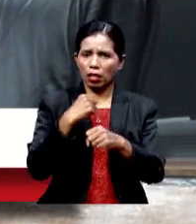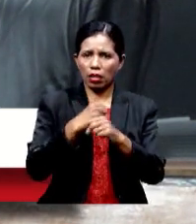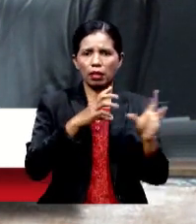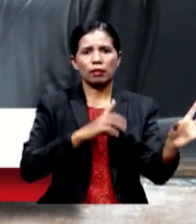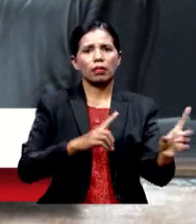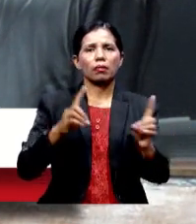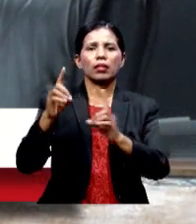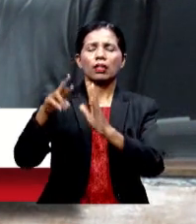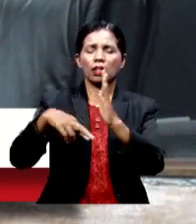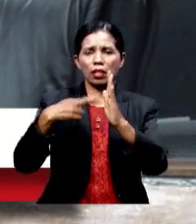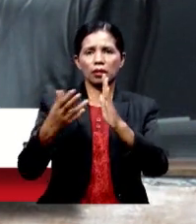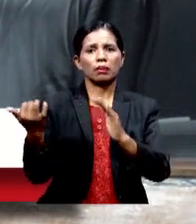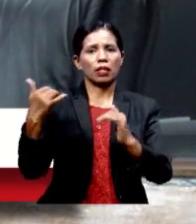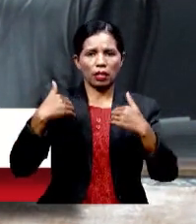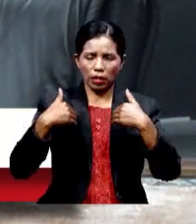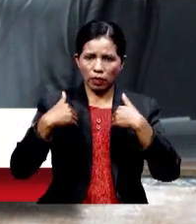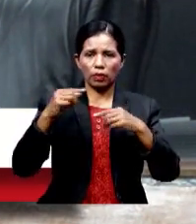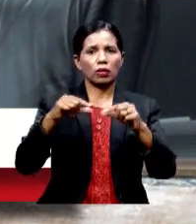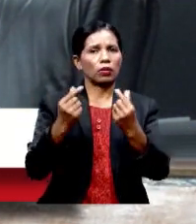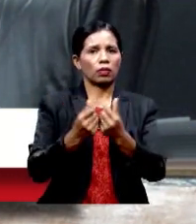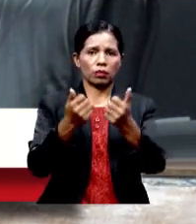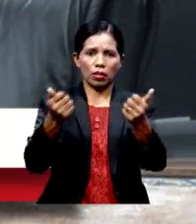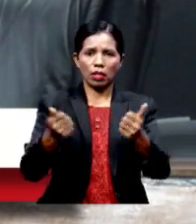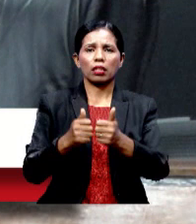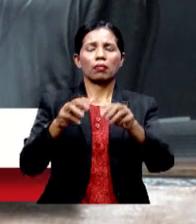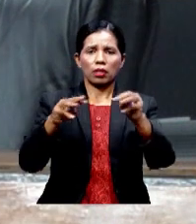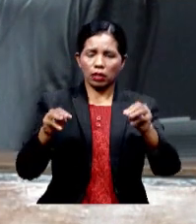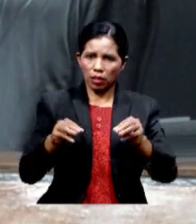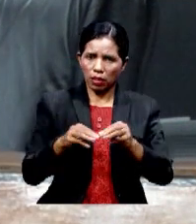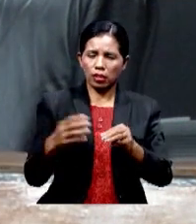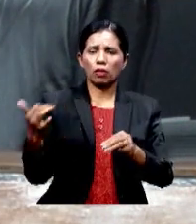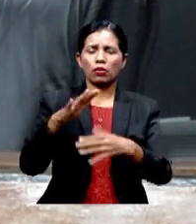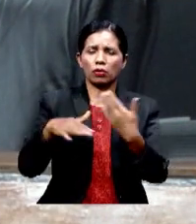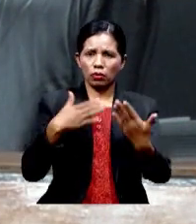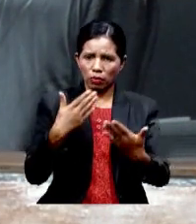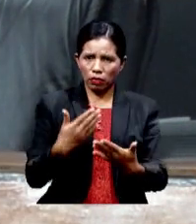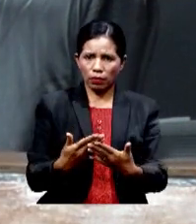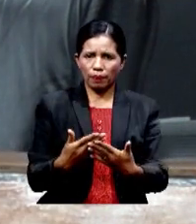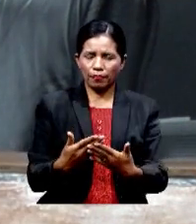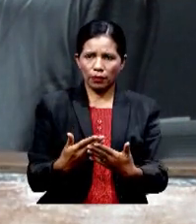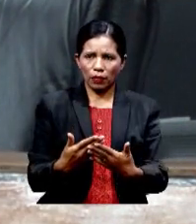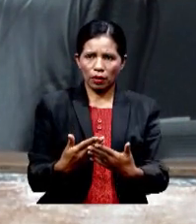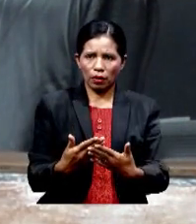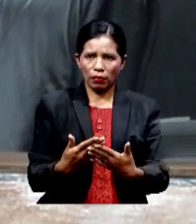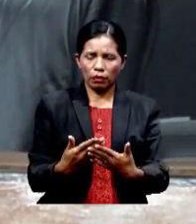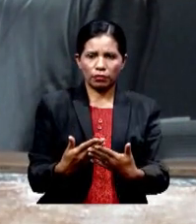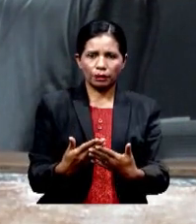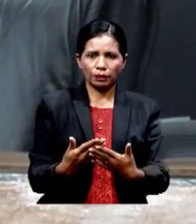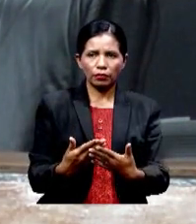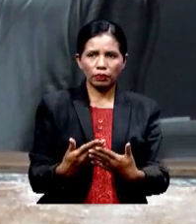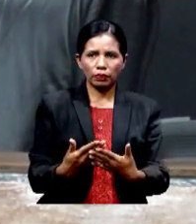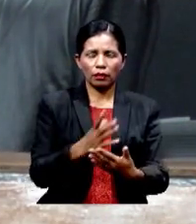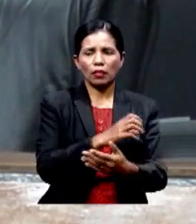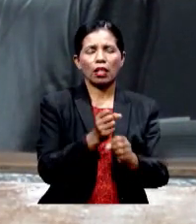implementação ba regras na BIA ba grupo arte marciais ira tamba tendência comete ia atos ira